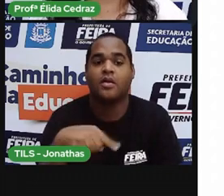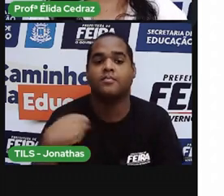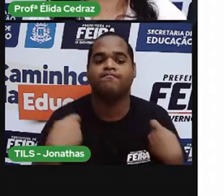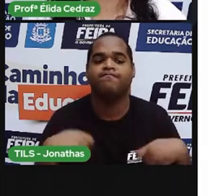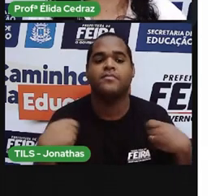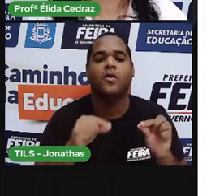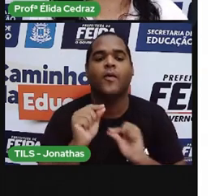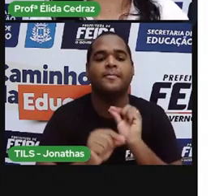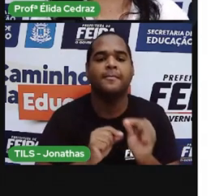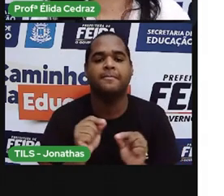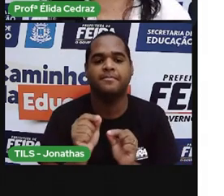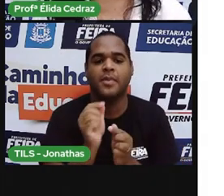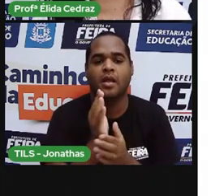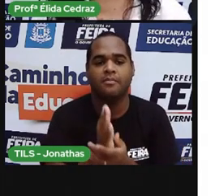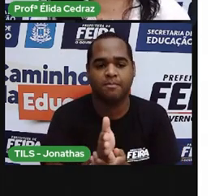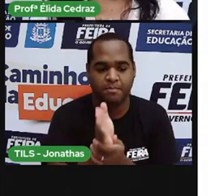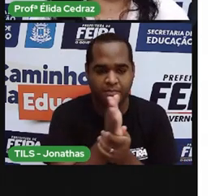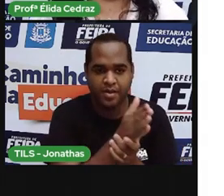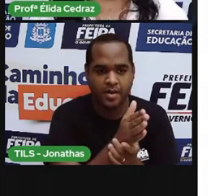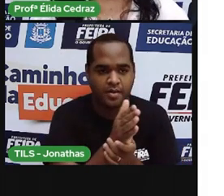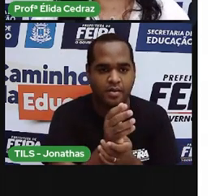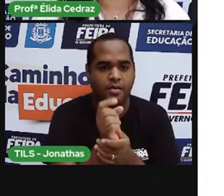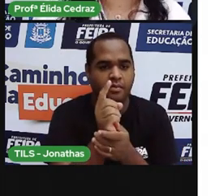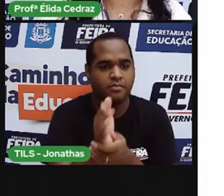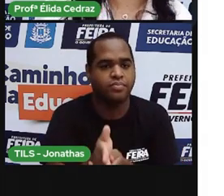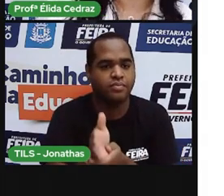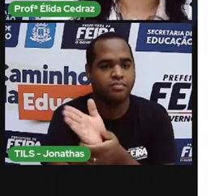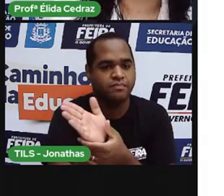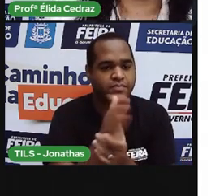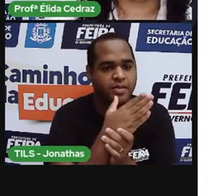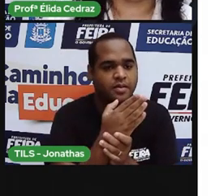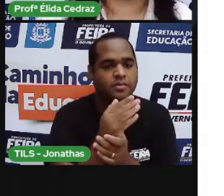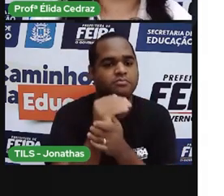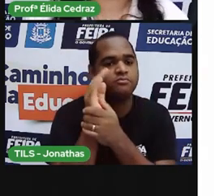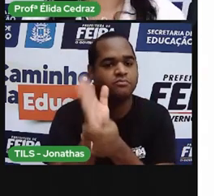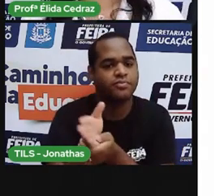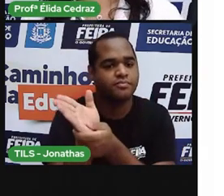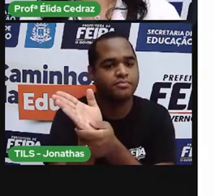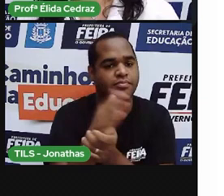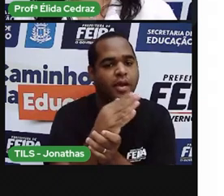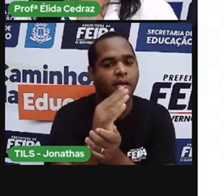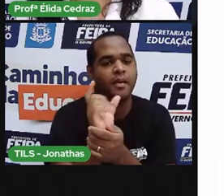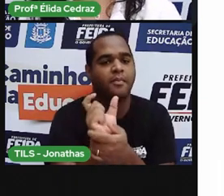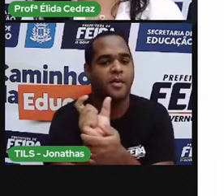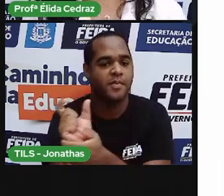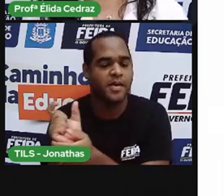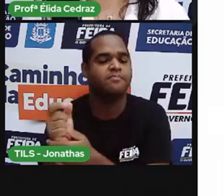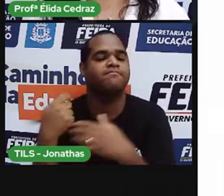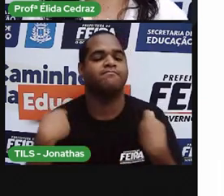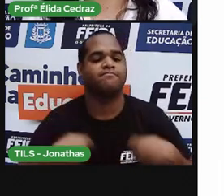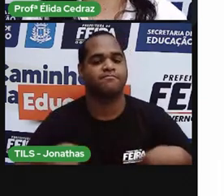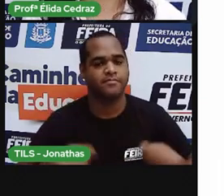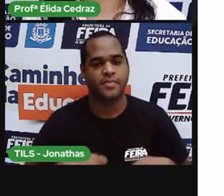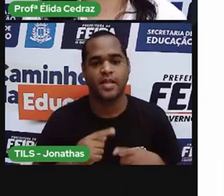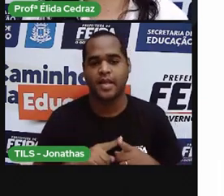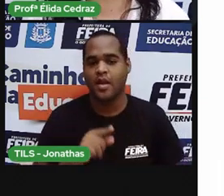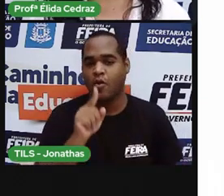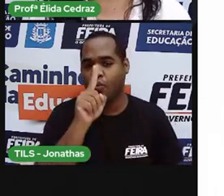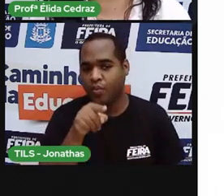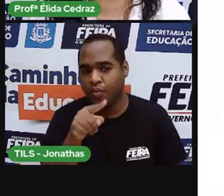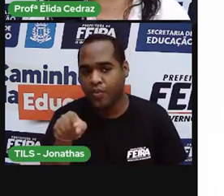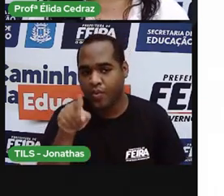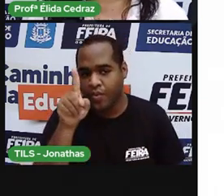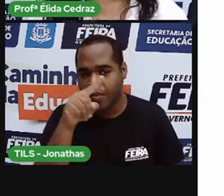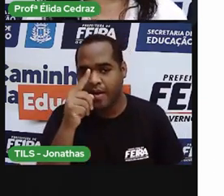espaço entre as palavras. Eu marquei o espaço com esses